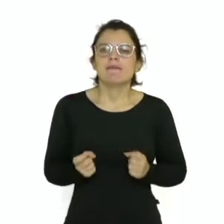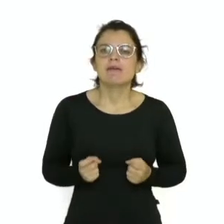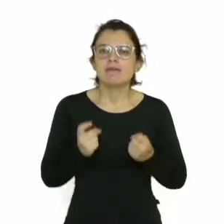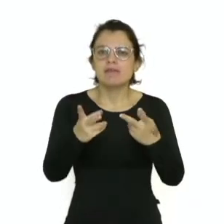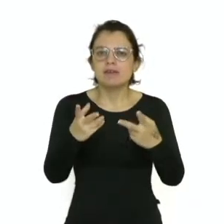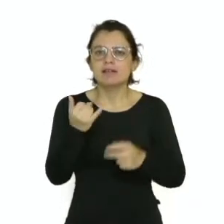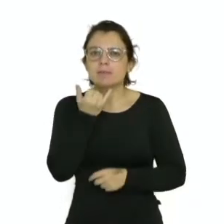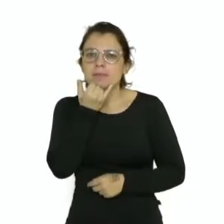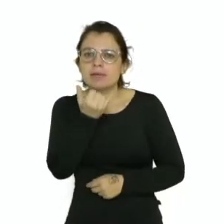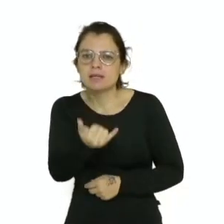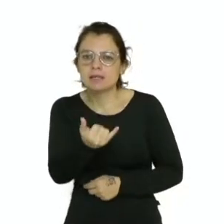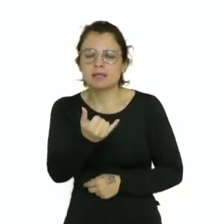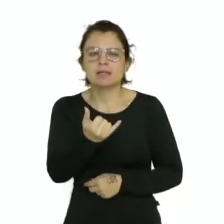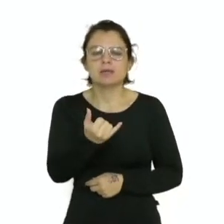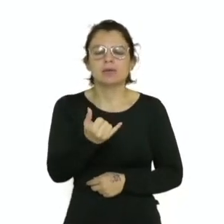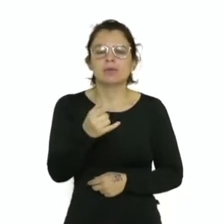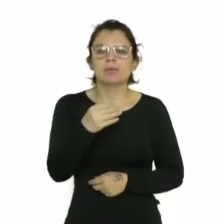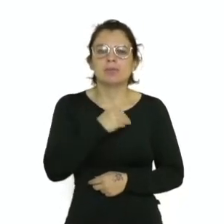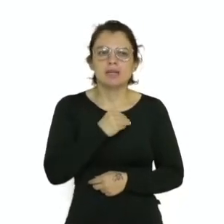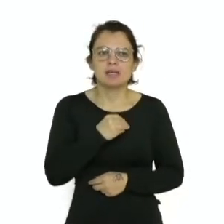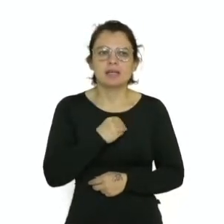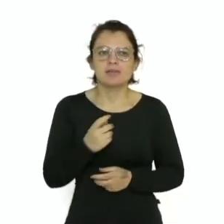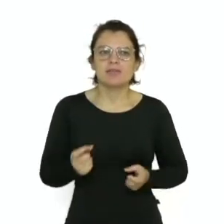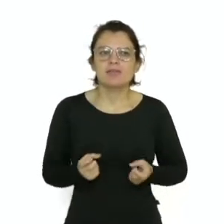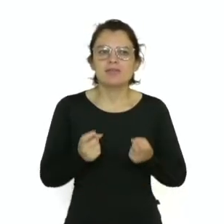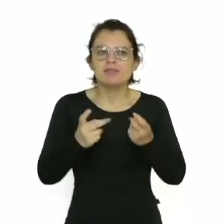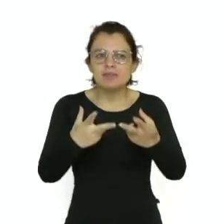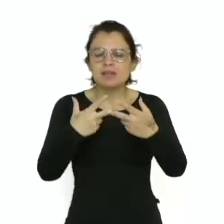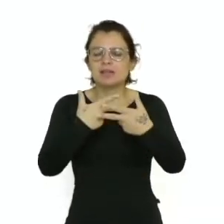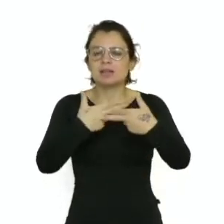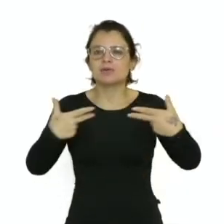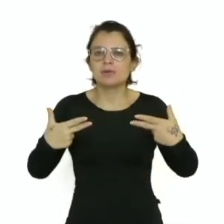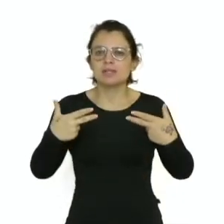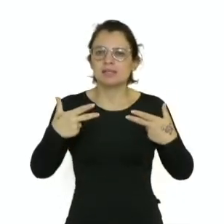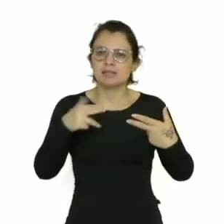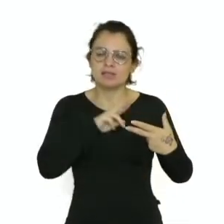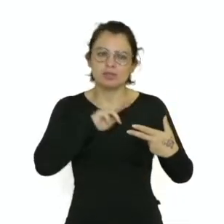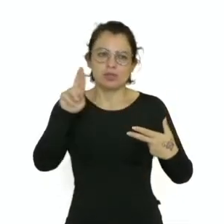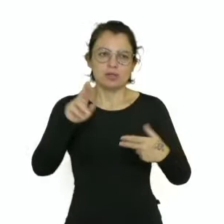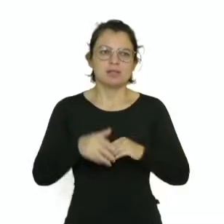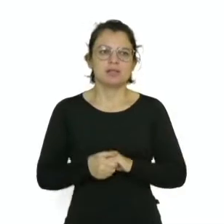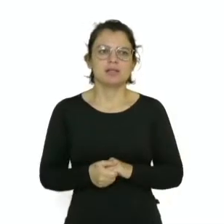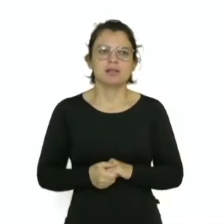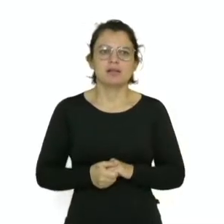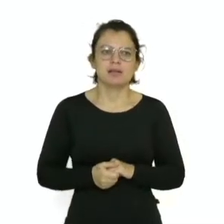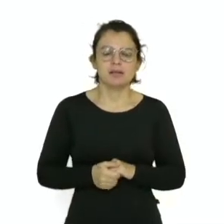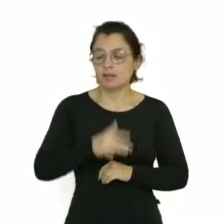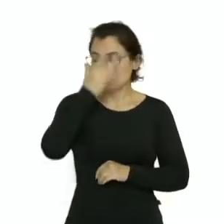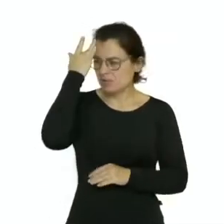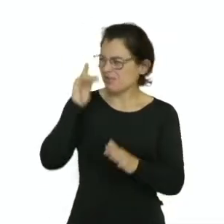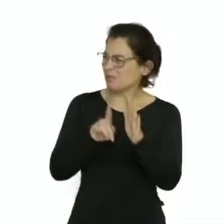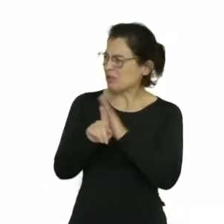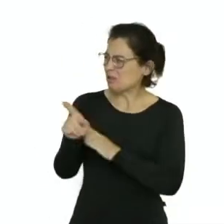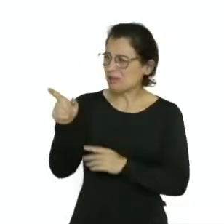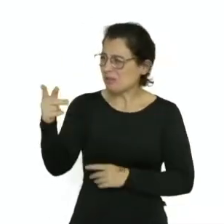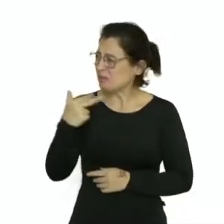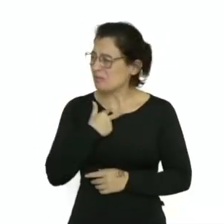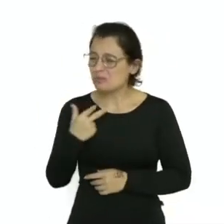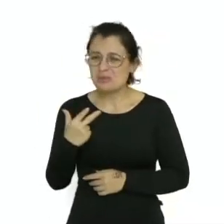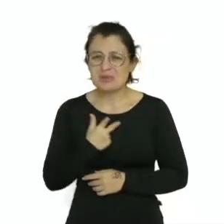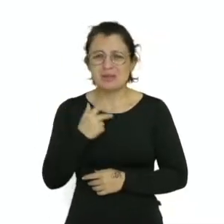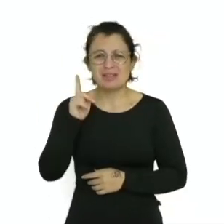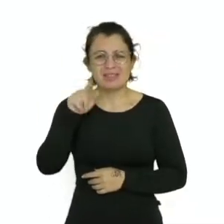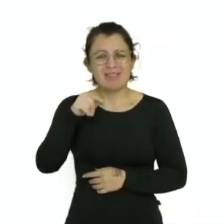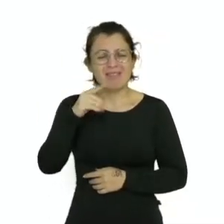a simonia, venda de relíquias religiosas, eram motivos de contestamento, de contestação e insatisfação, né, com